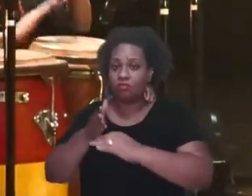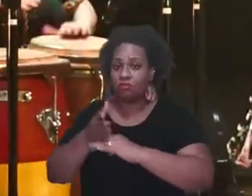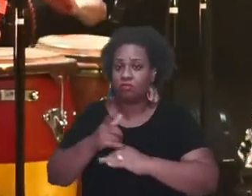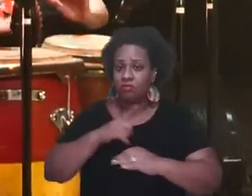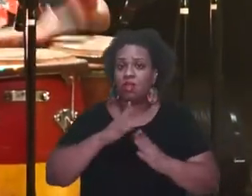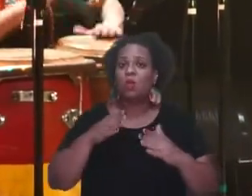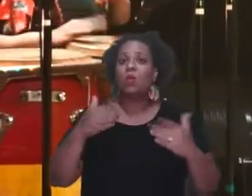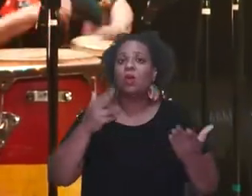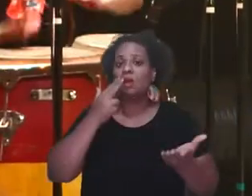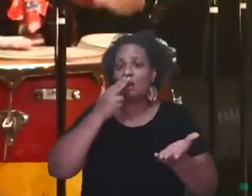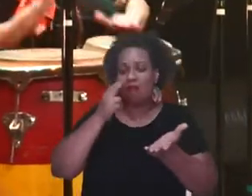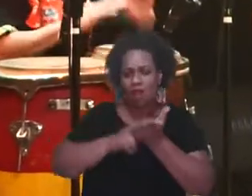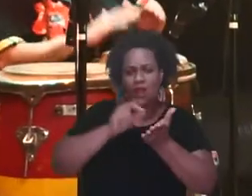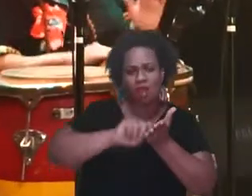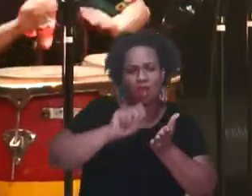quando